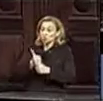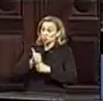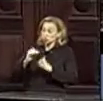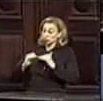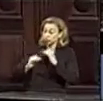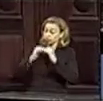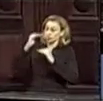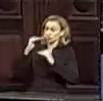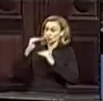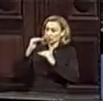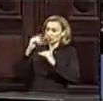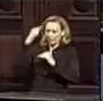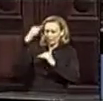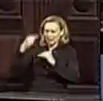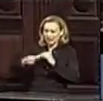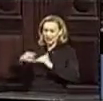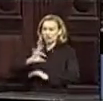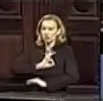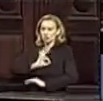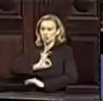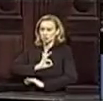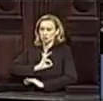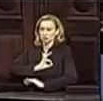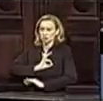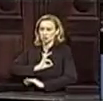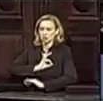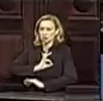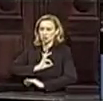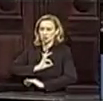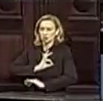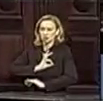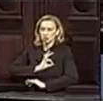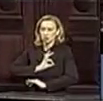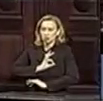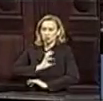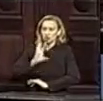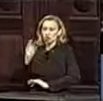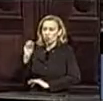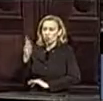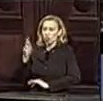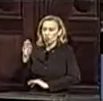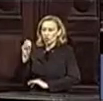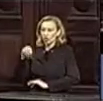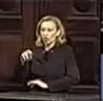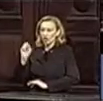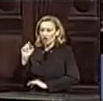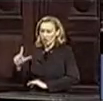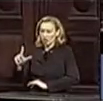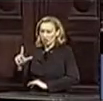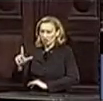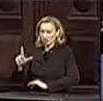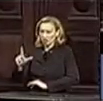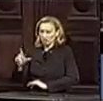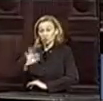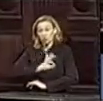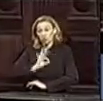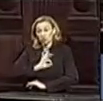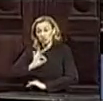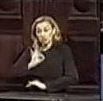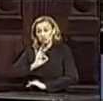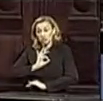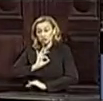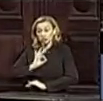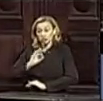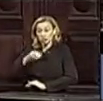Militar. A primeira indagação que fica é se dentre os coronéis do serviço ativo da Polícia Militar,